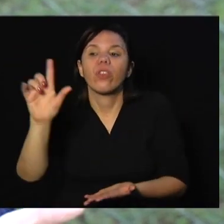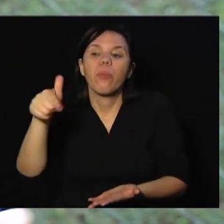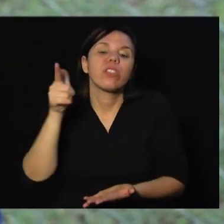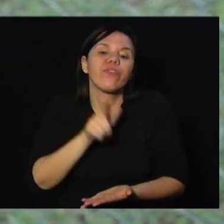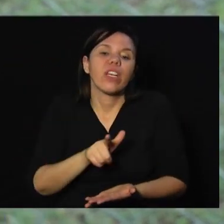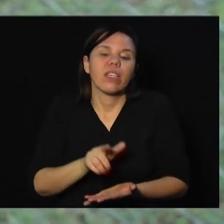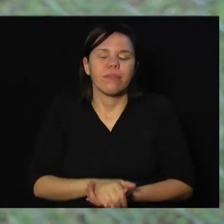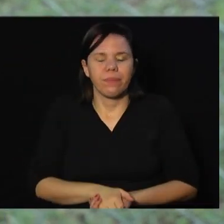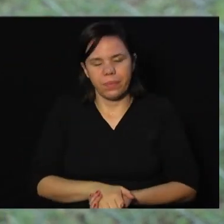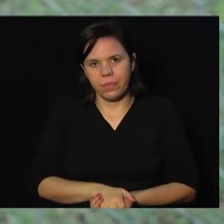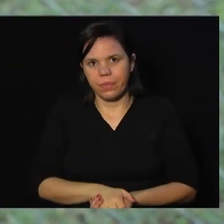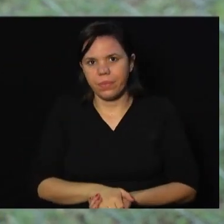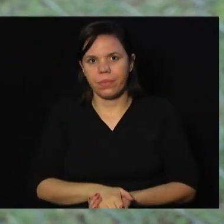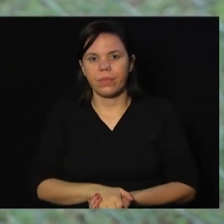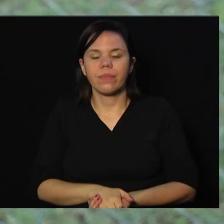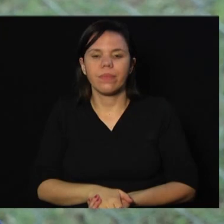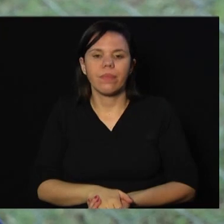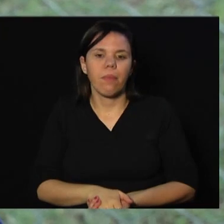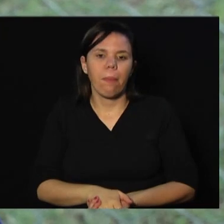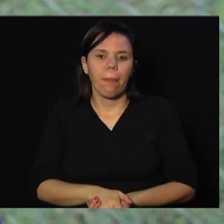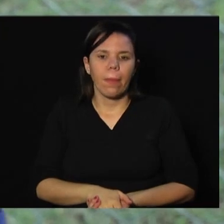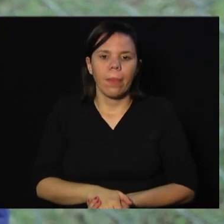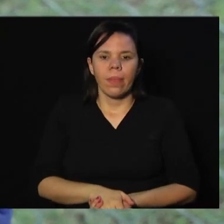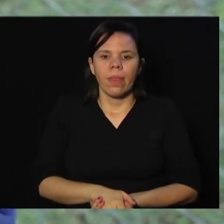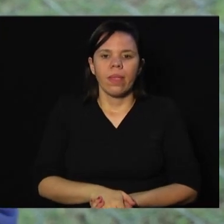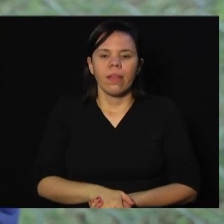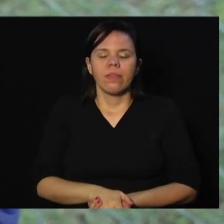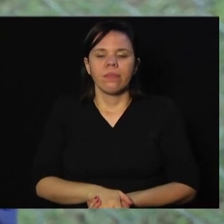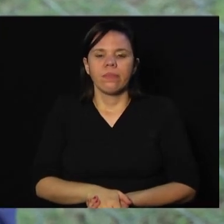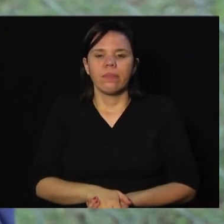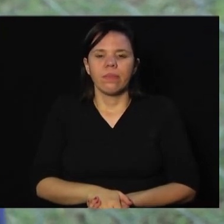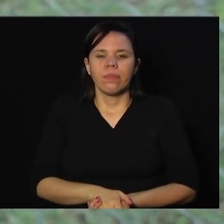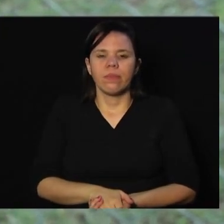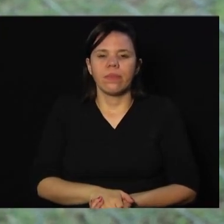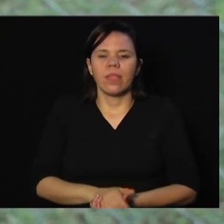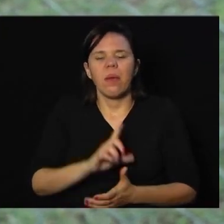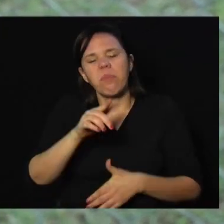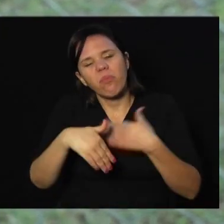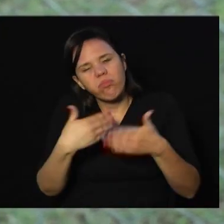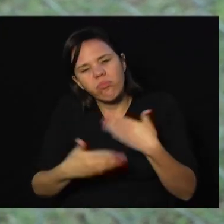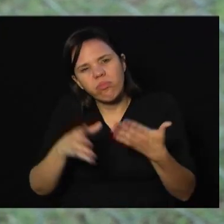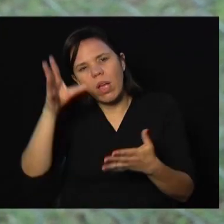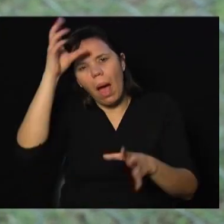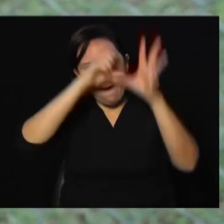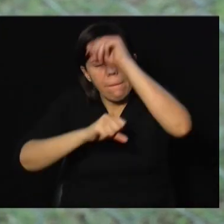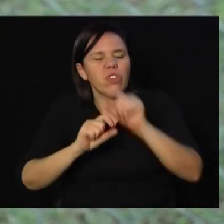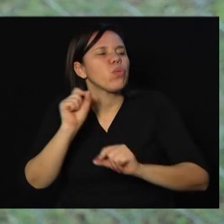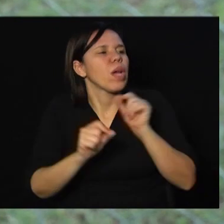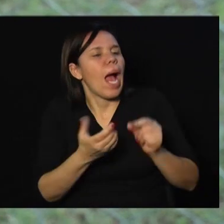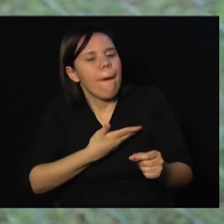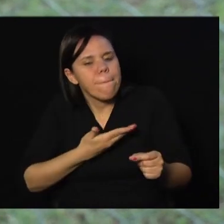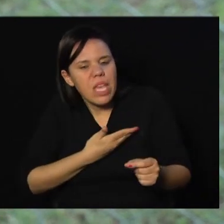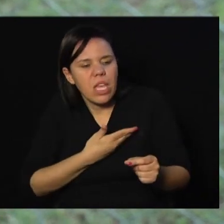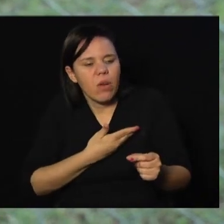ganhar, né? Depois e outra coisa também, né? Você aprende que amigos, você